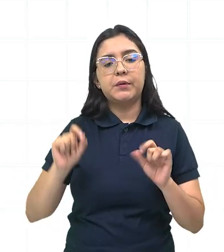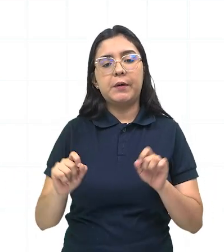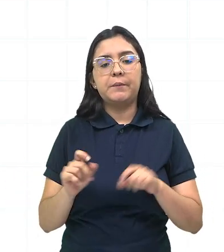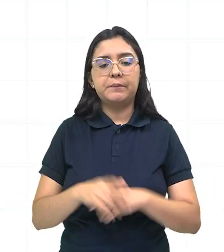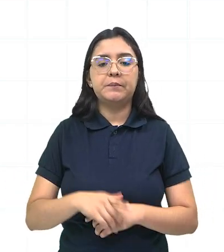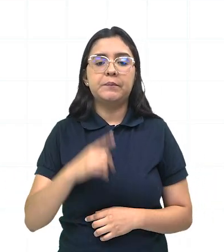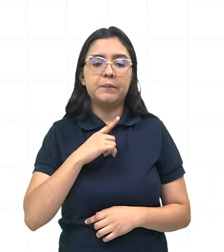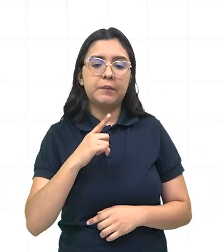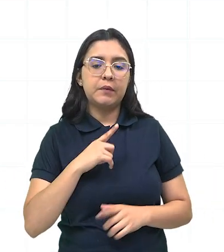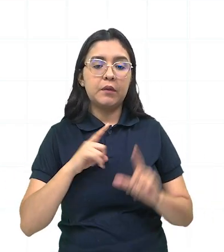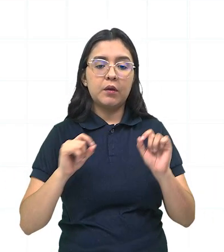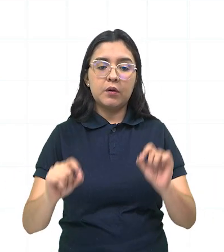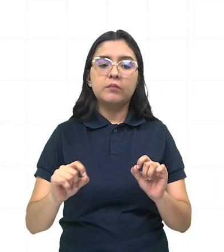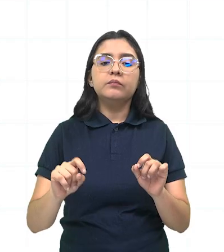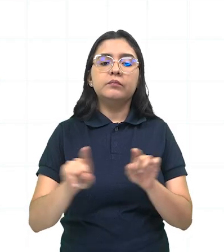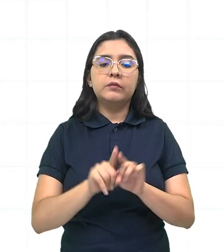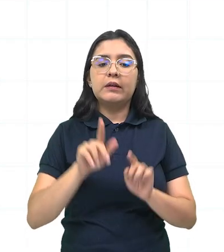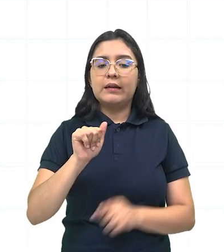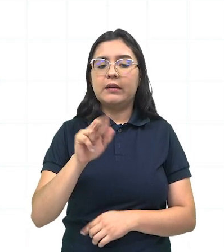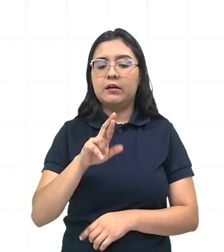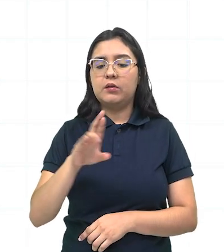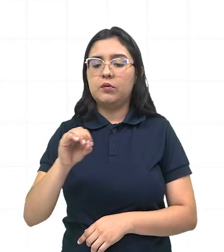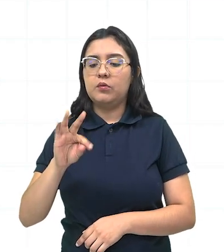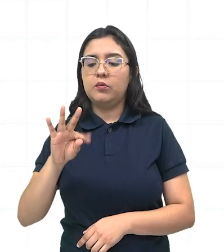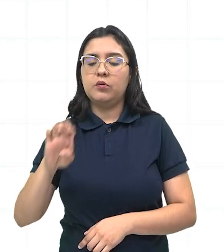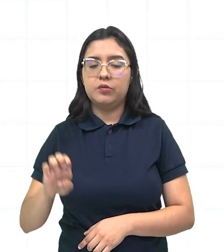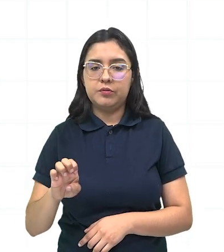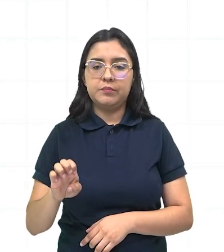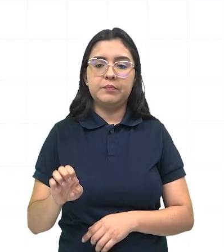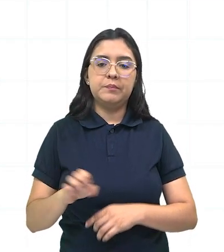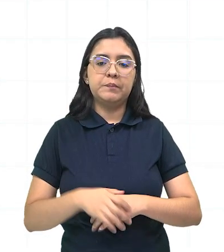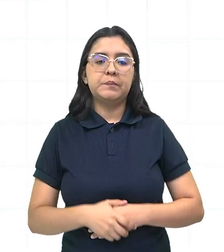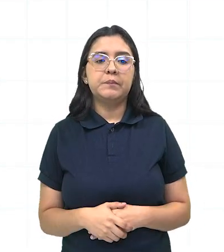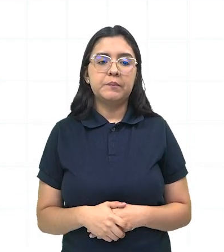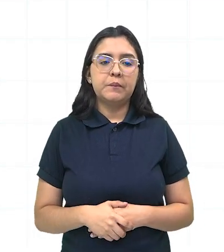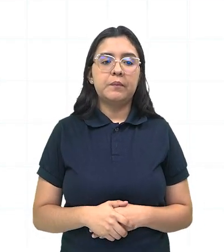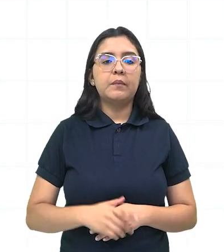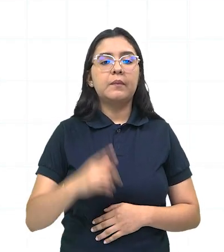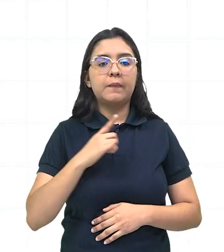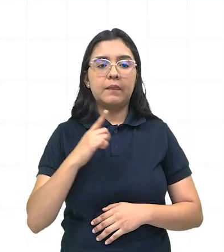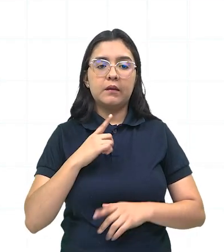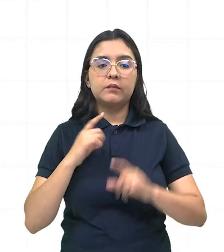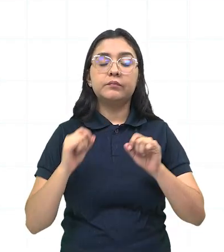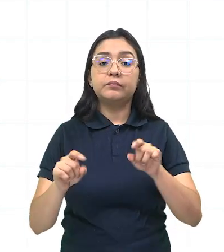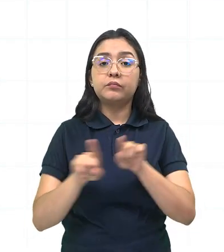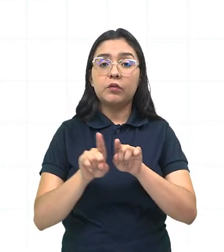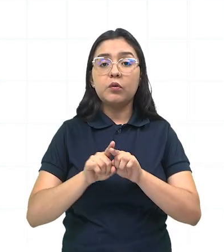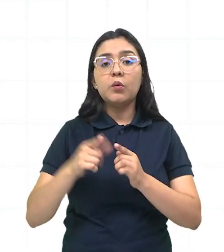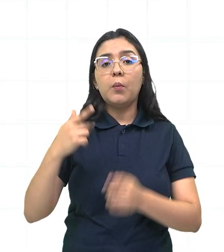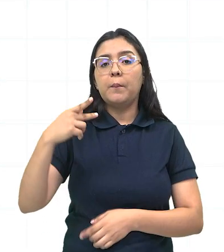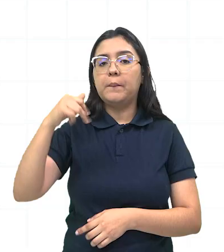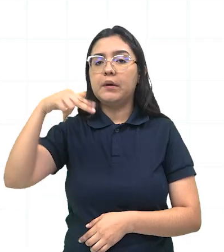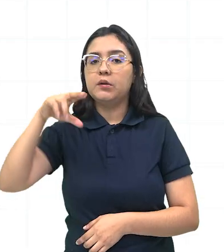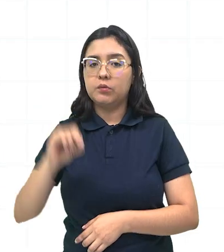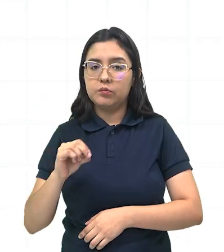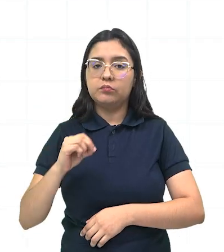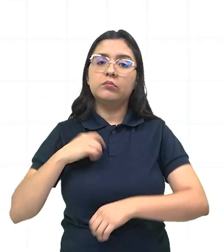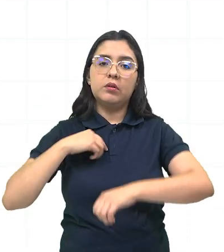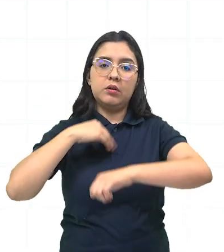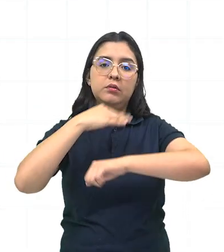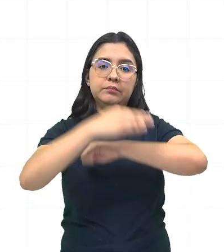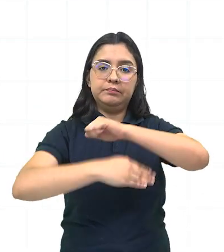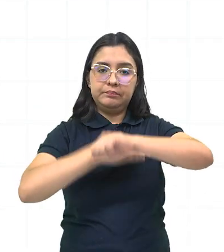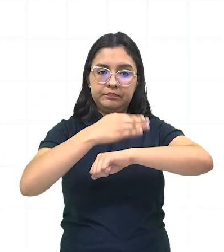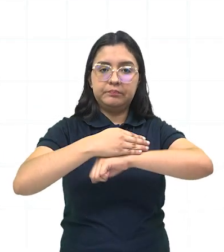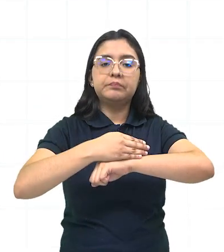o tourniquet ou garrote, que é da seguinte maneira. Amarra um pano limpo com nó simples acima